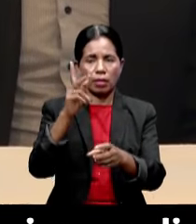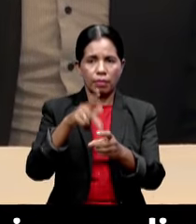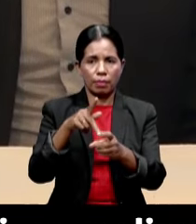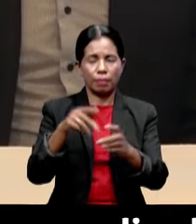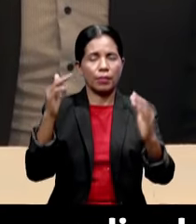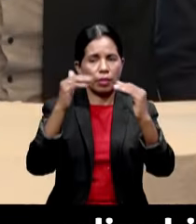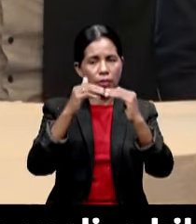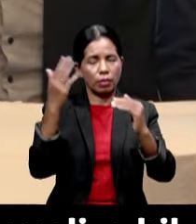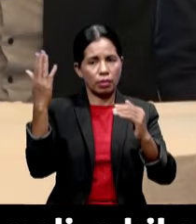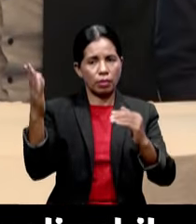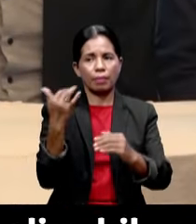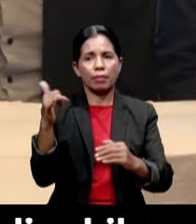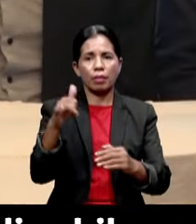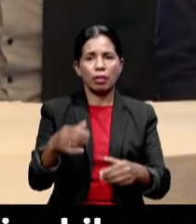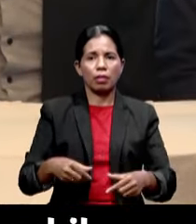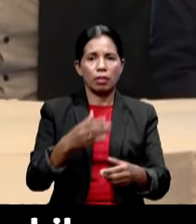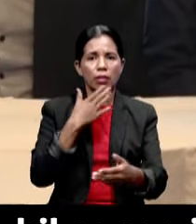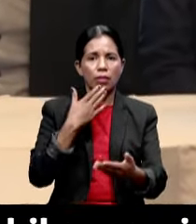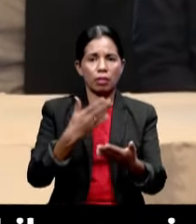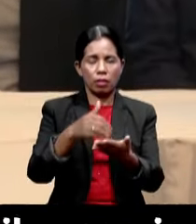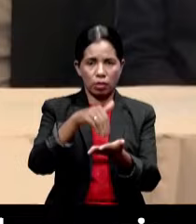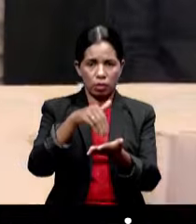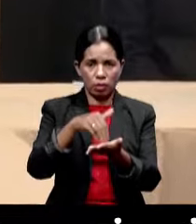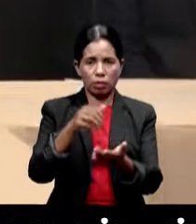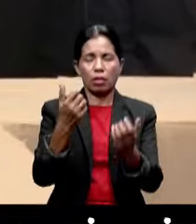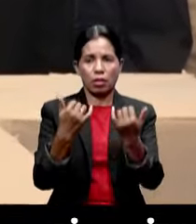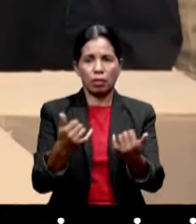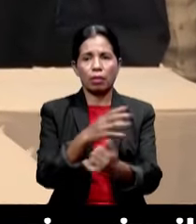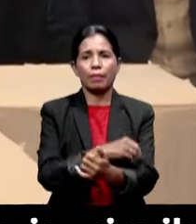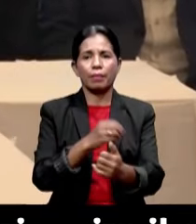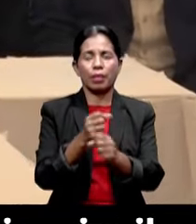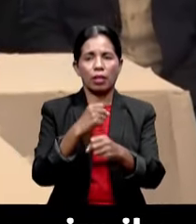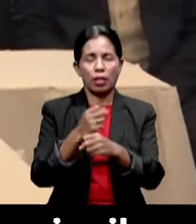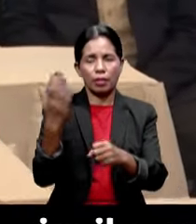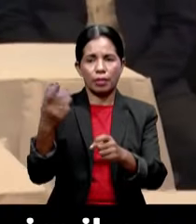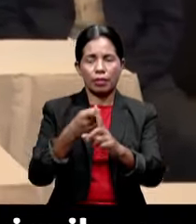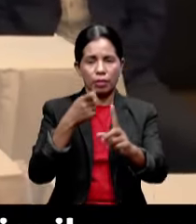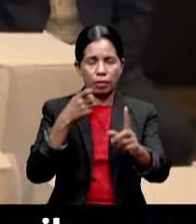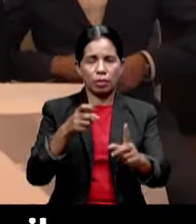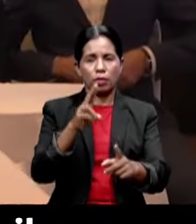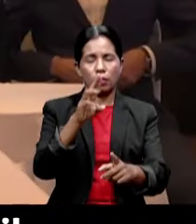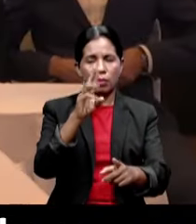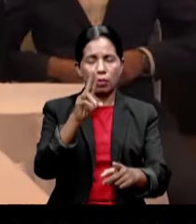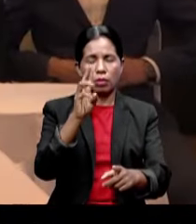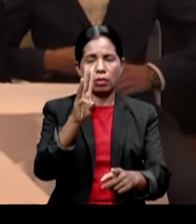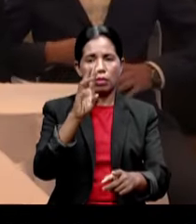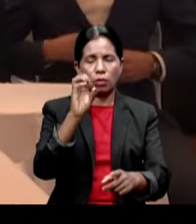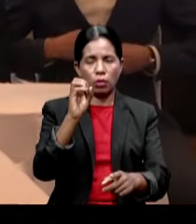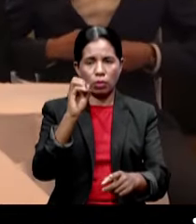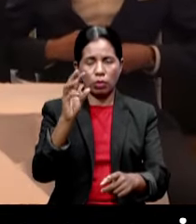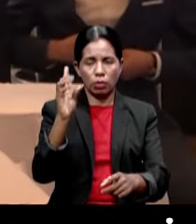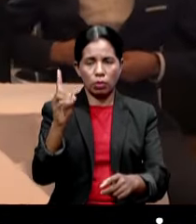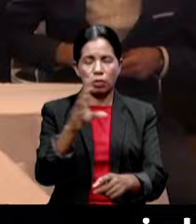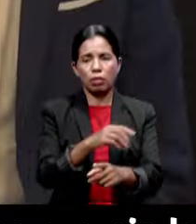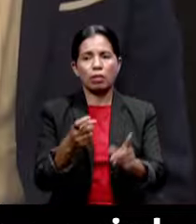enquanto refere, parte CIRA atualiza progresso estudo conceito, nebedadão ne, alau hela husi Wood PLC, representa consórcio